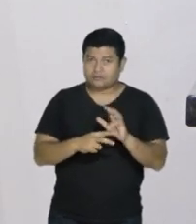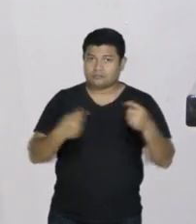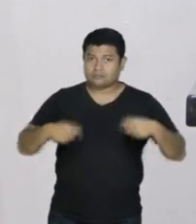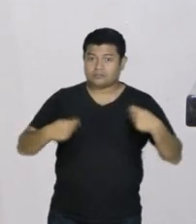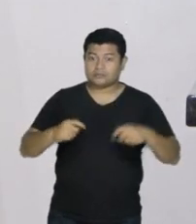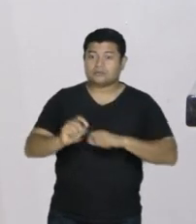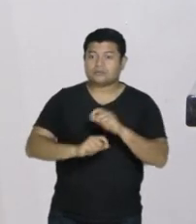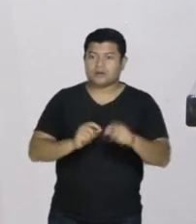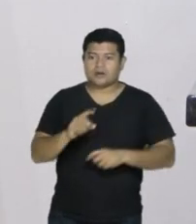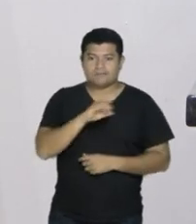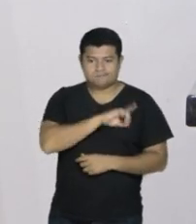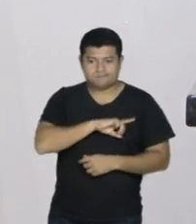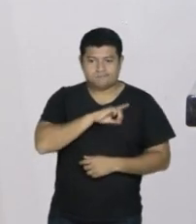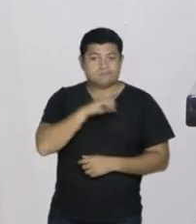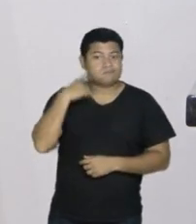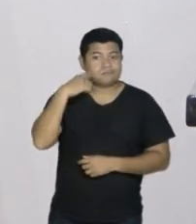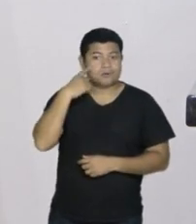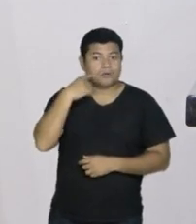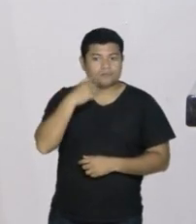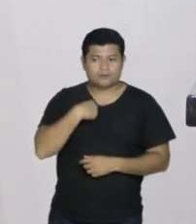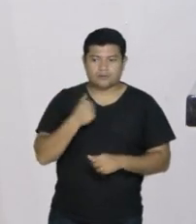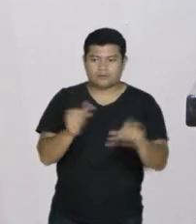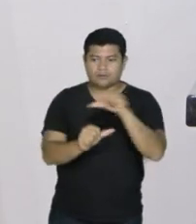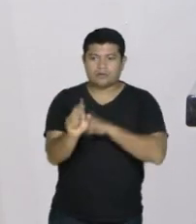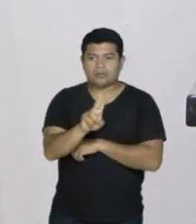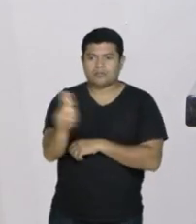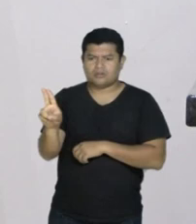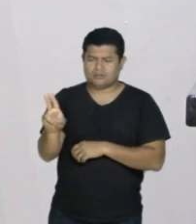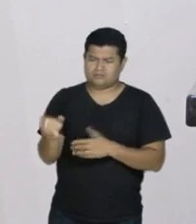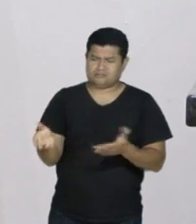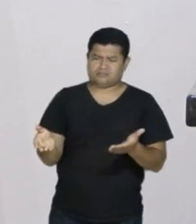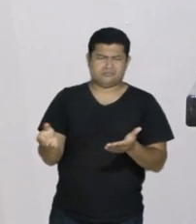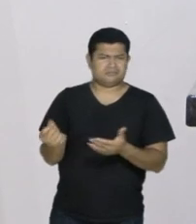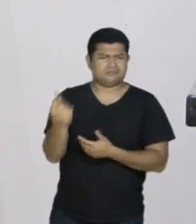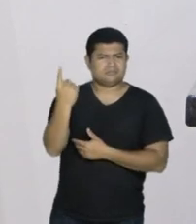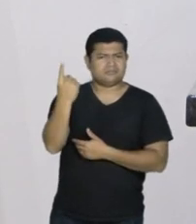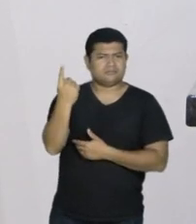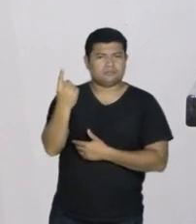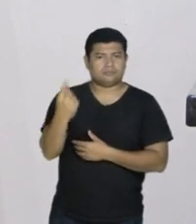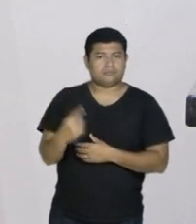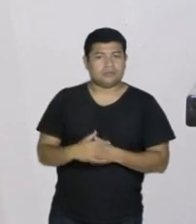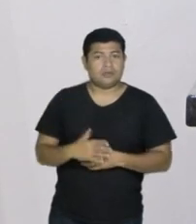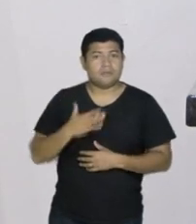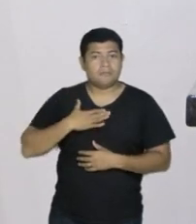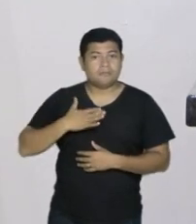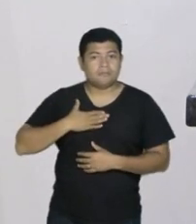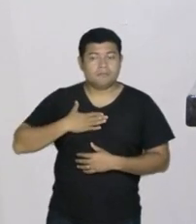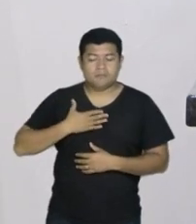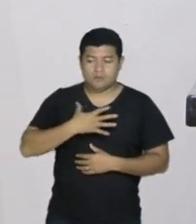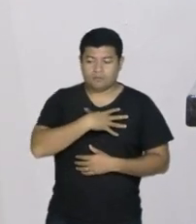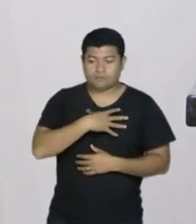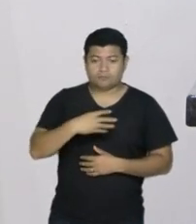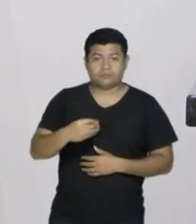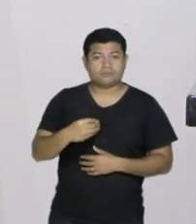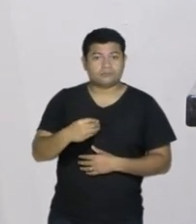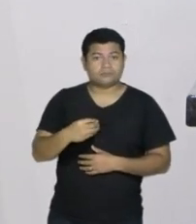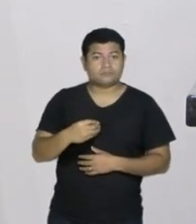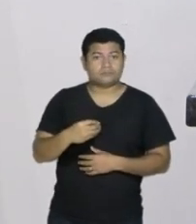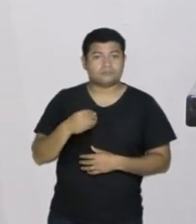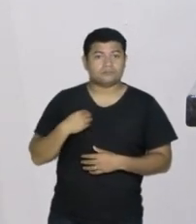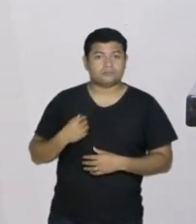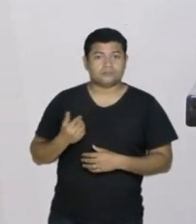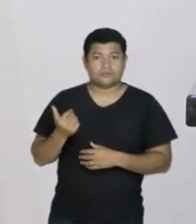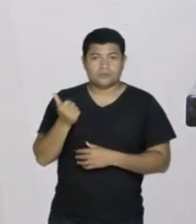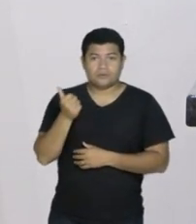fosse a minha neta uma das minhas enteadas meu filho uma hora dessa o suplente